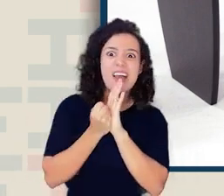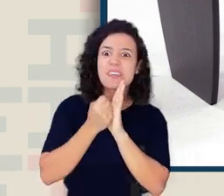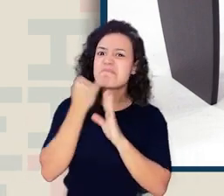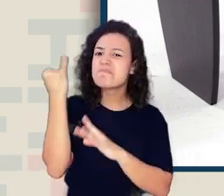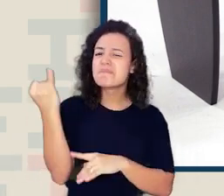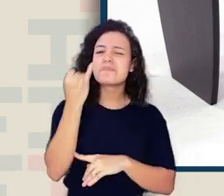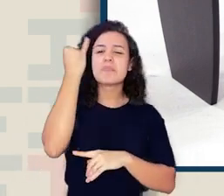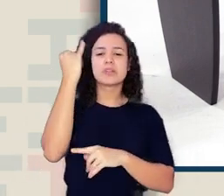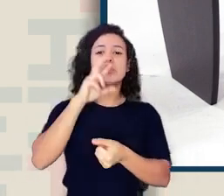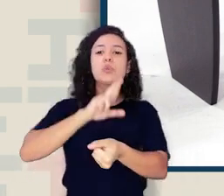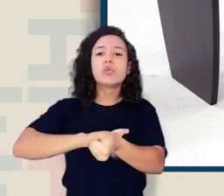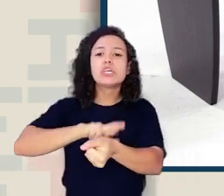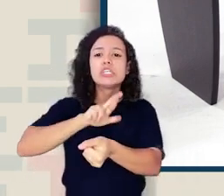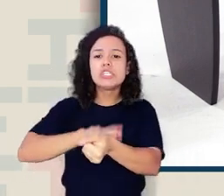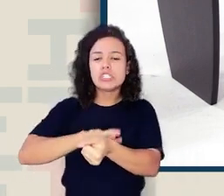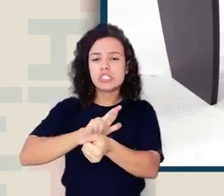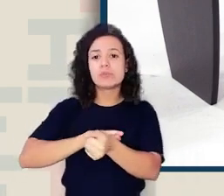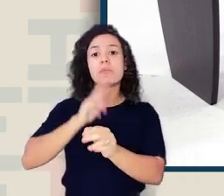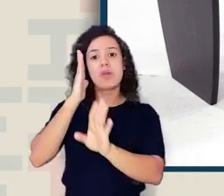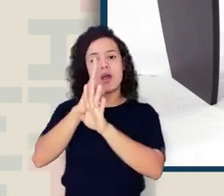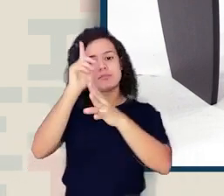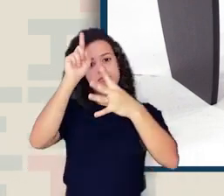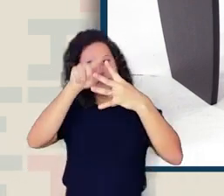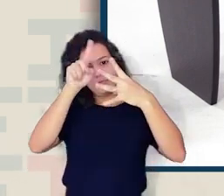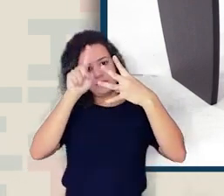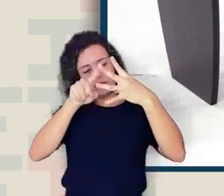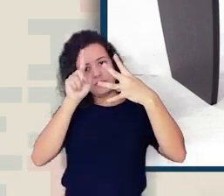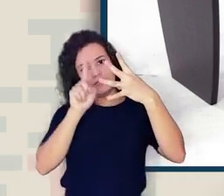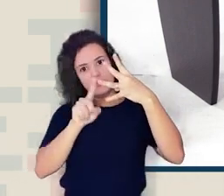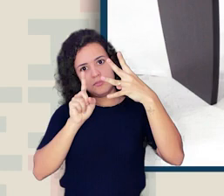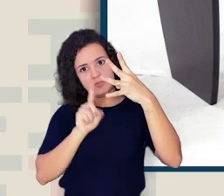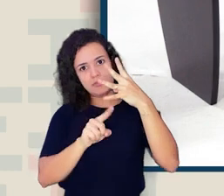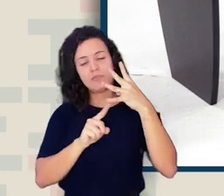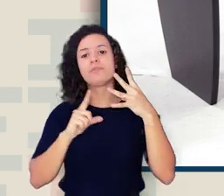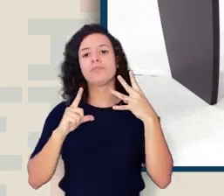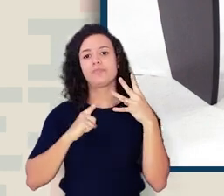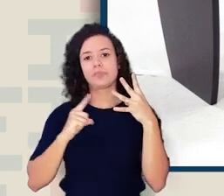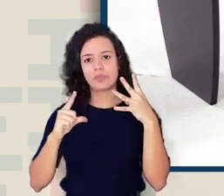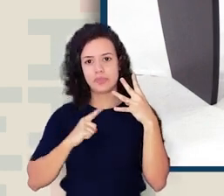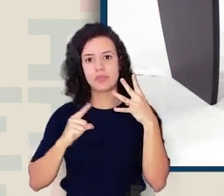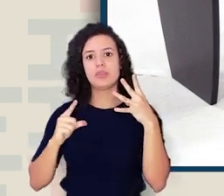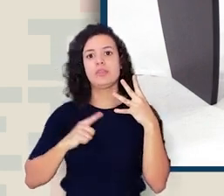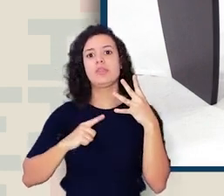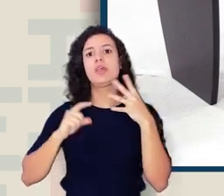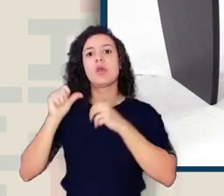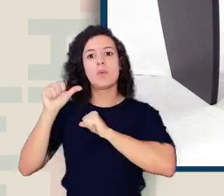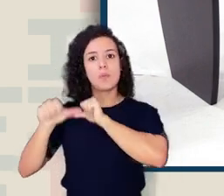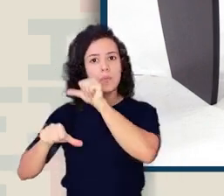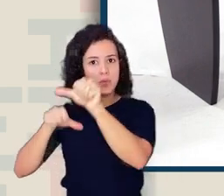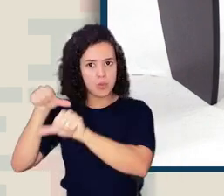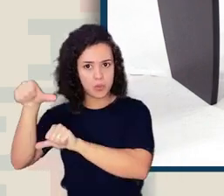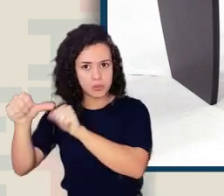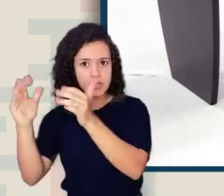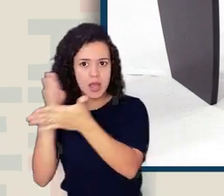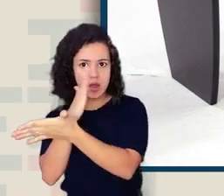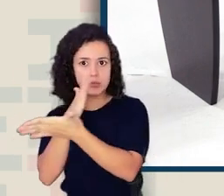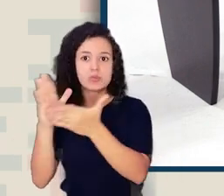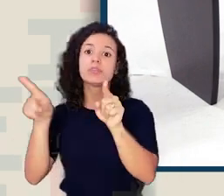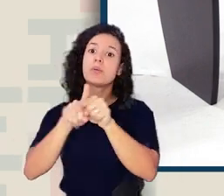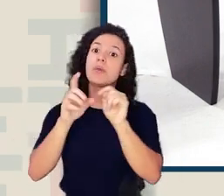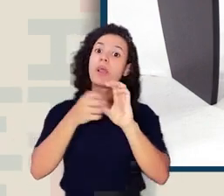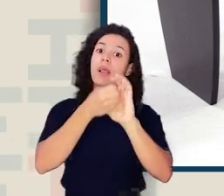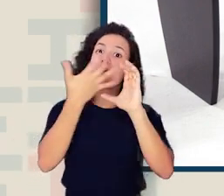DNA rítmico, é a partir dessa célula que nós vamos ter fatores de mudanças e